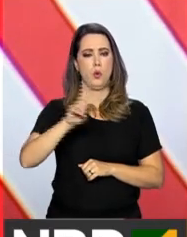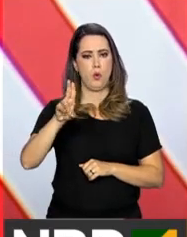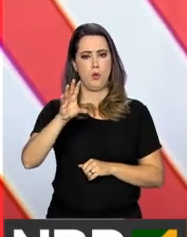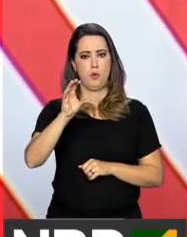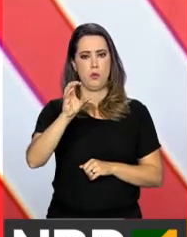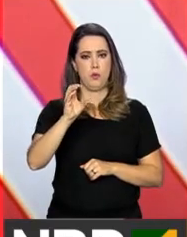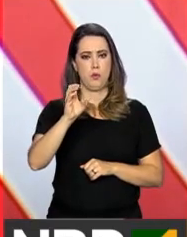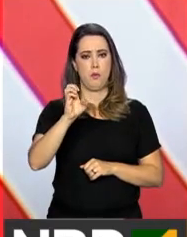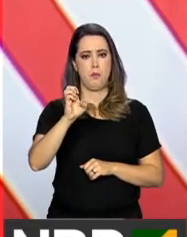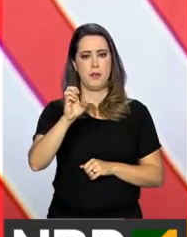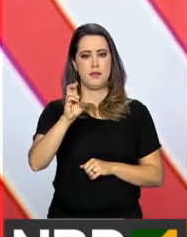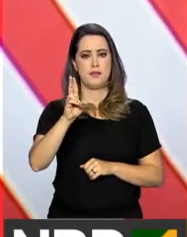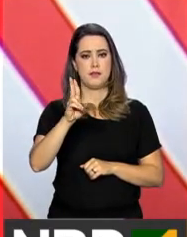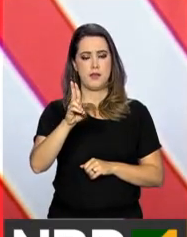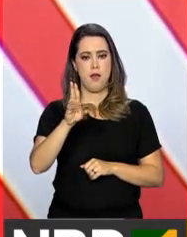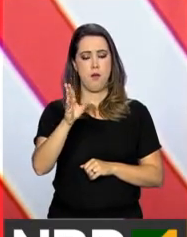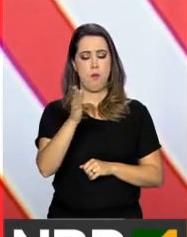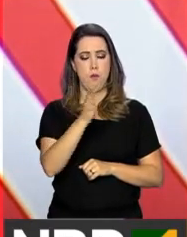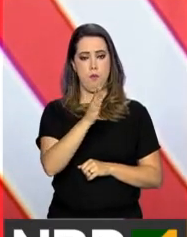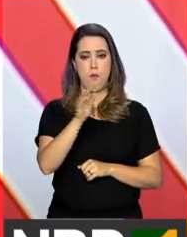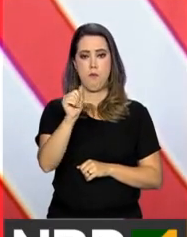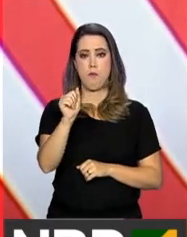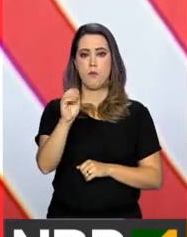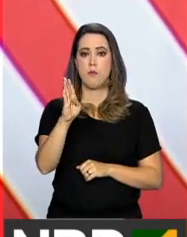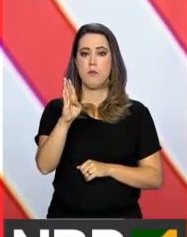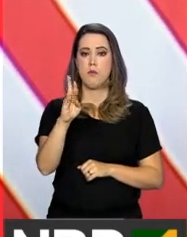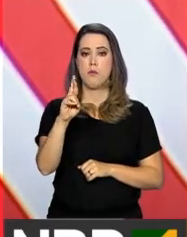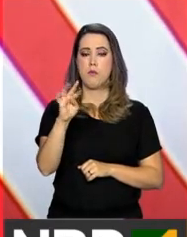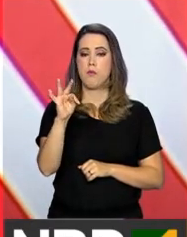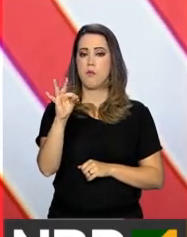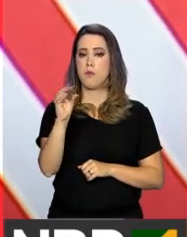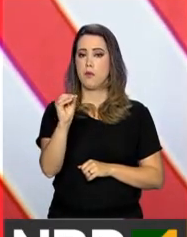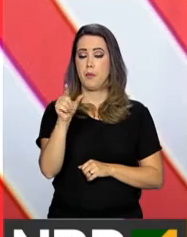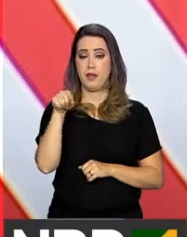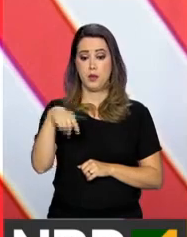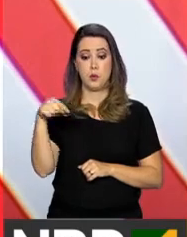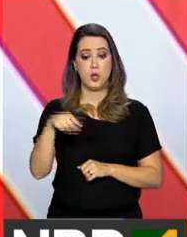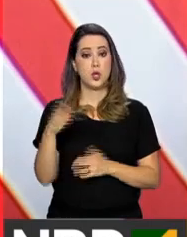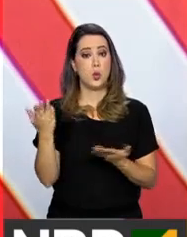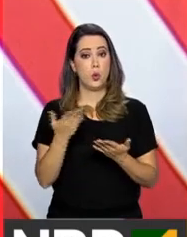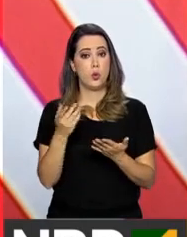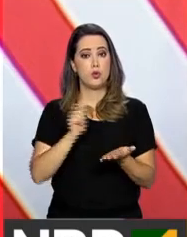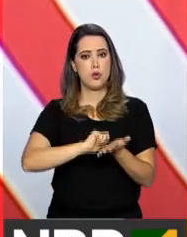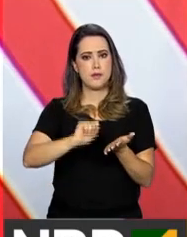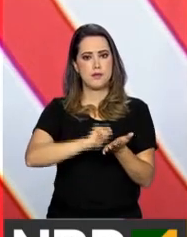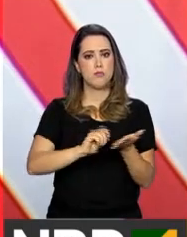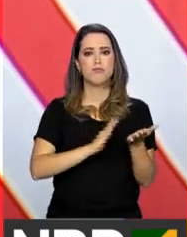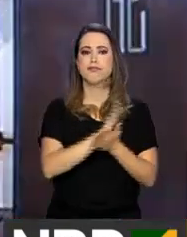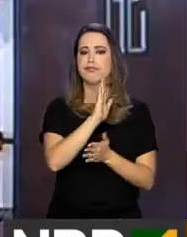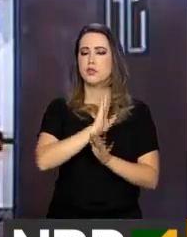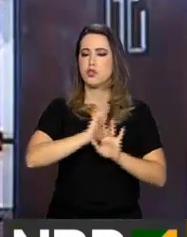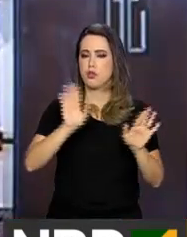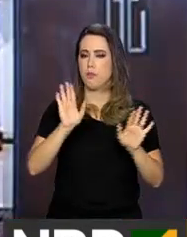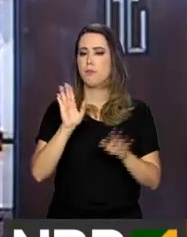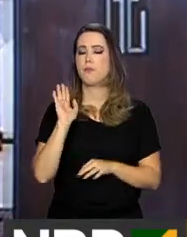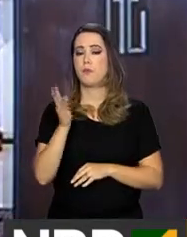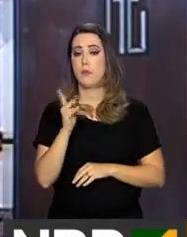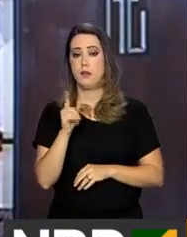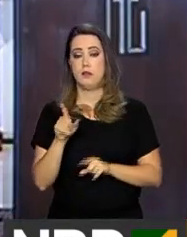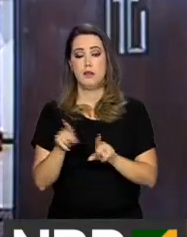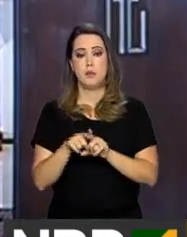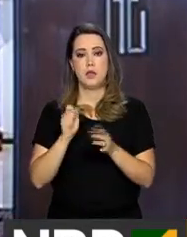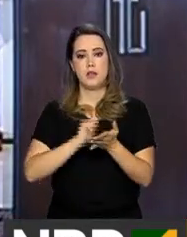aliás, promulguei precisamente no dia de hoje. Também assinamos dois novos